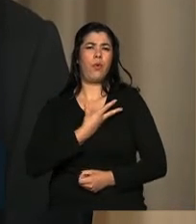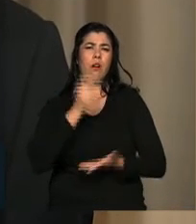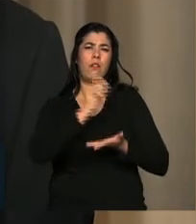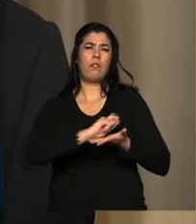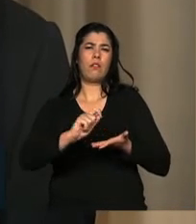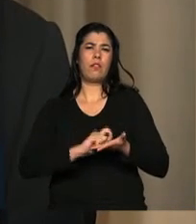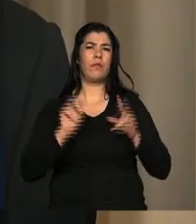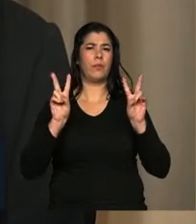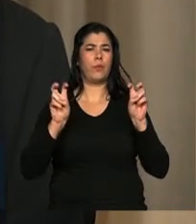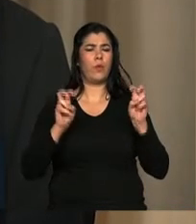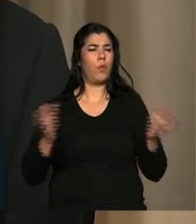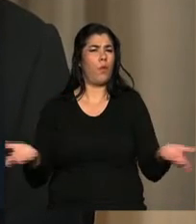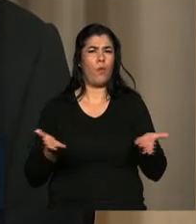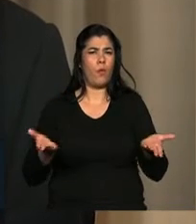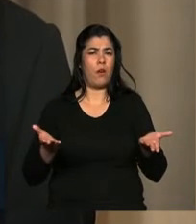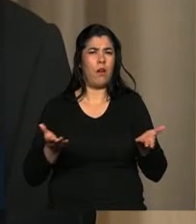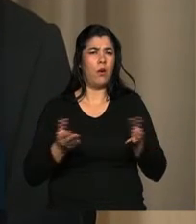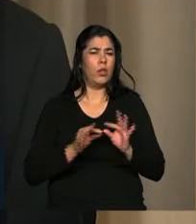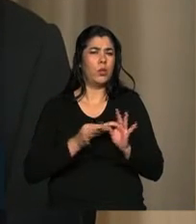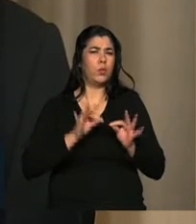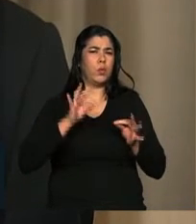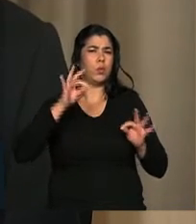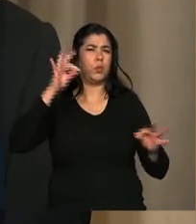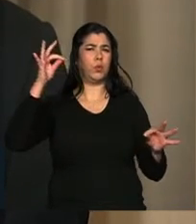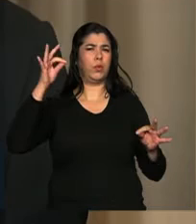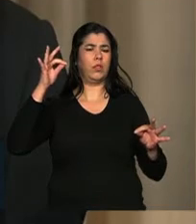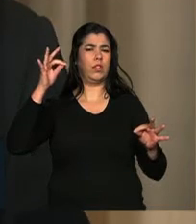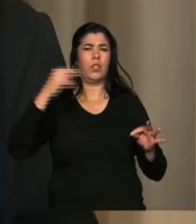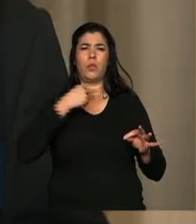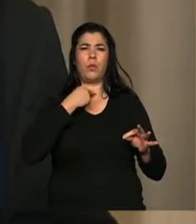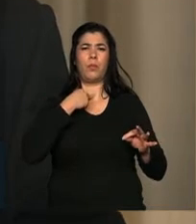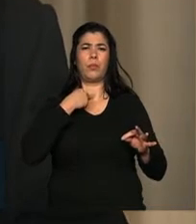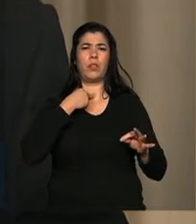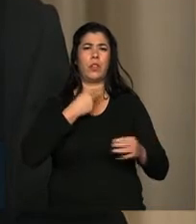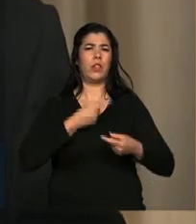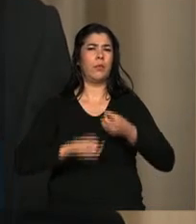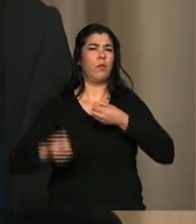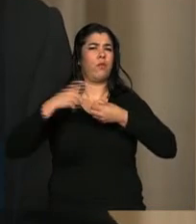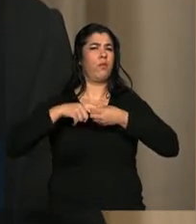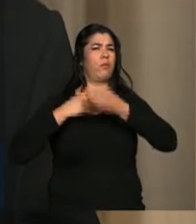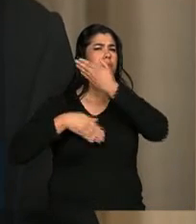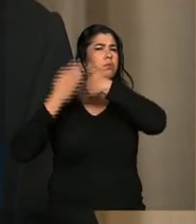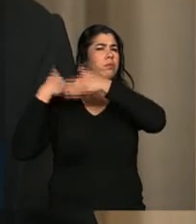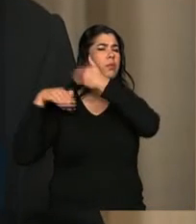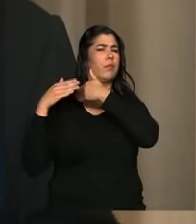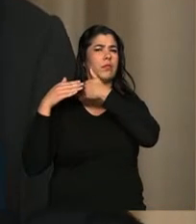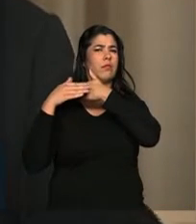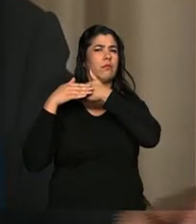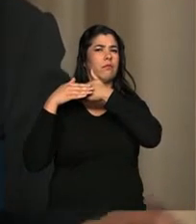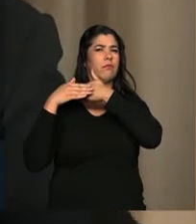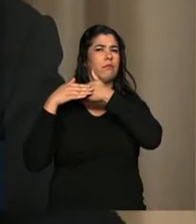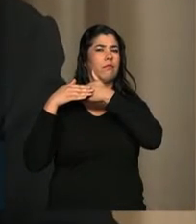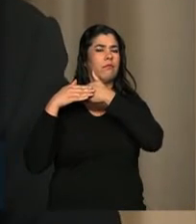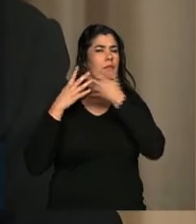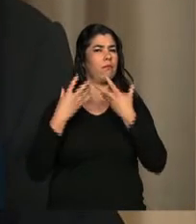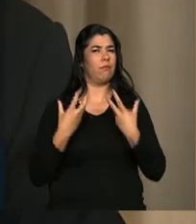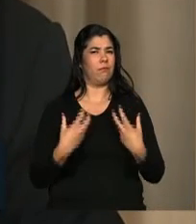tão grande, vamos não ir para trás, não vamos ir muito longe,